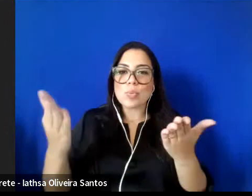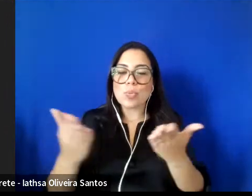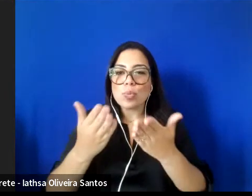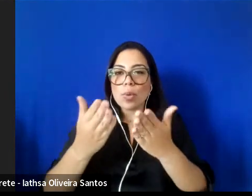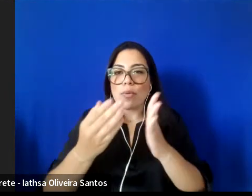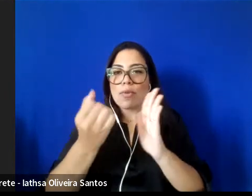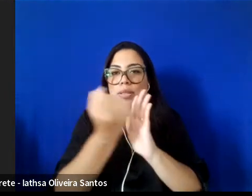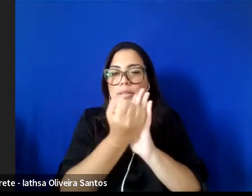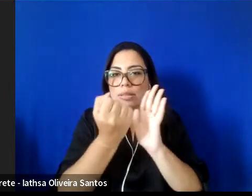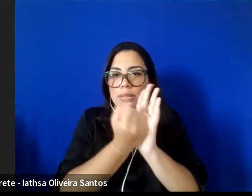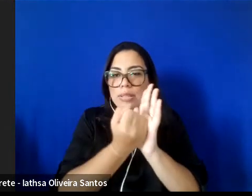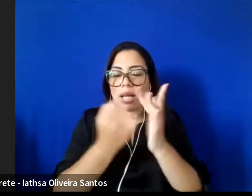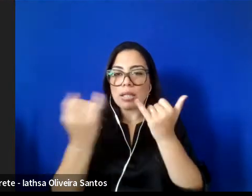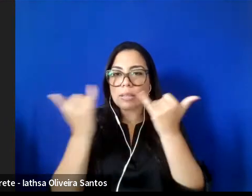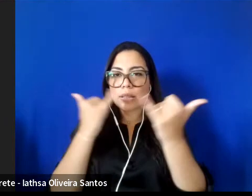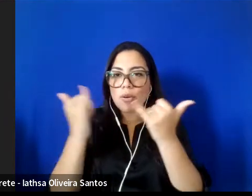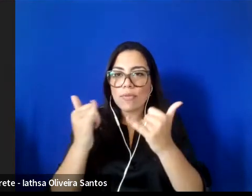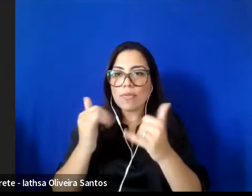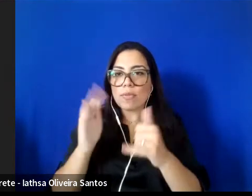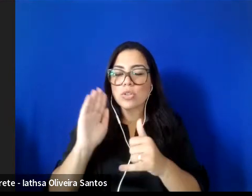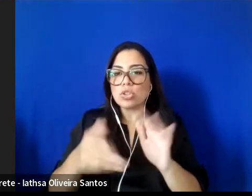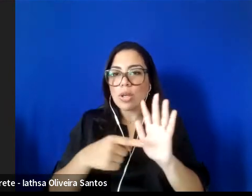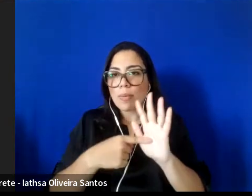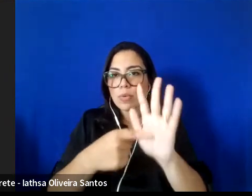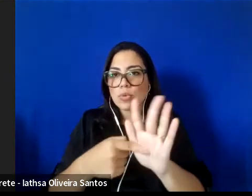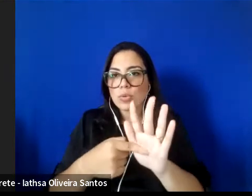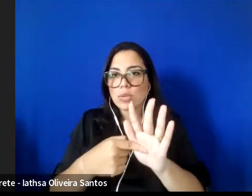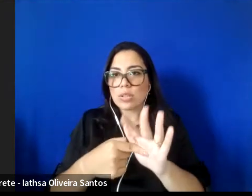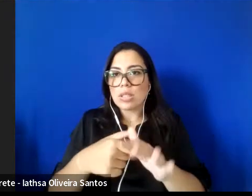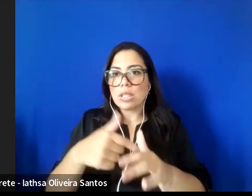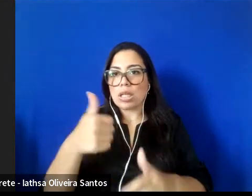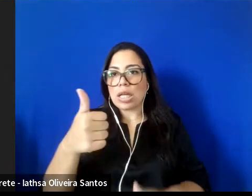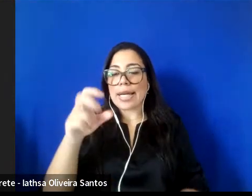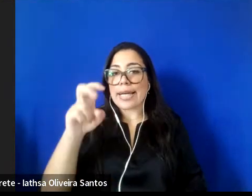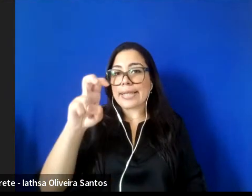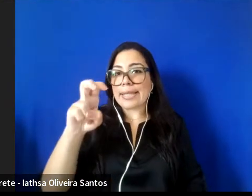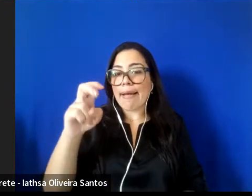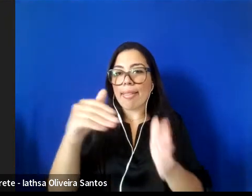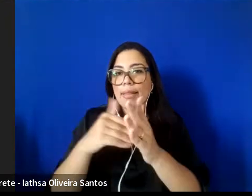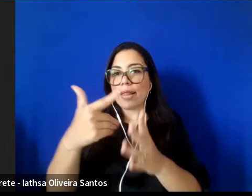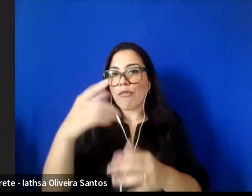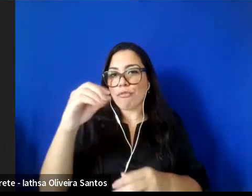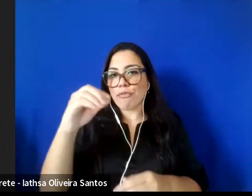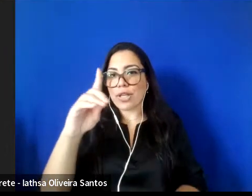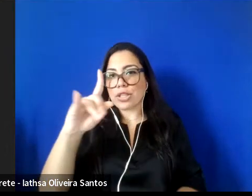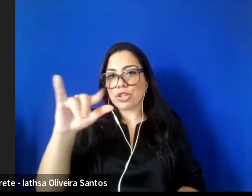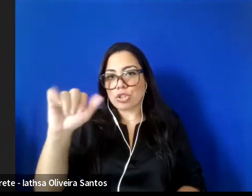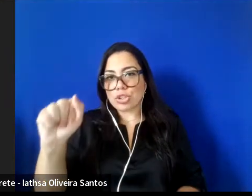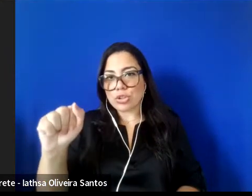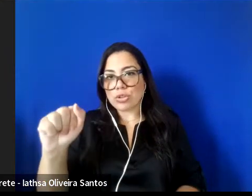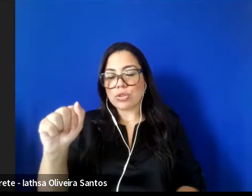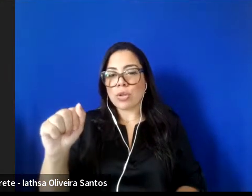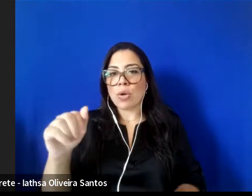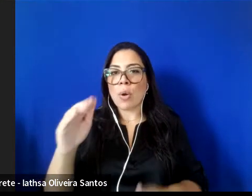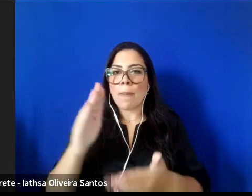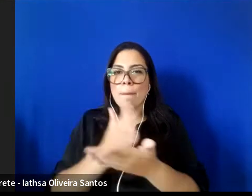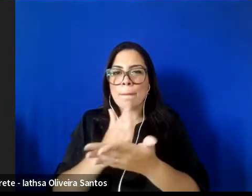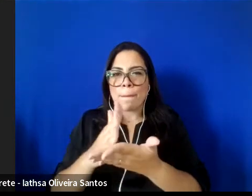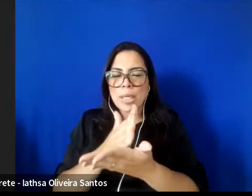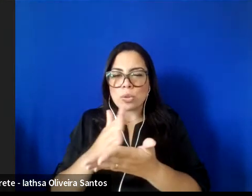pesquisas que foram aqui apresentadas, pelo menos nos próximos 15 a 20 dias, ou seja, no curso do mês de abril, vão